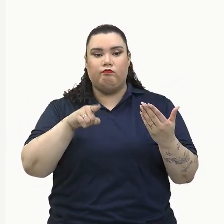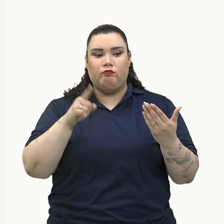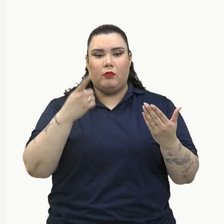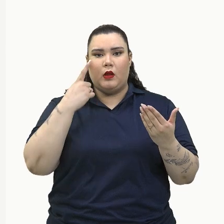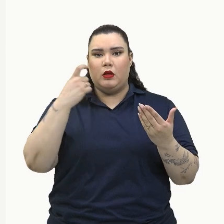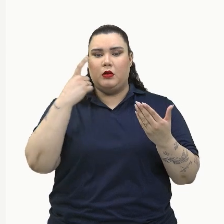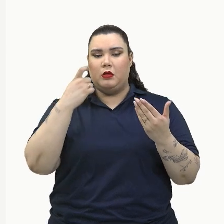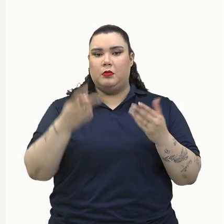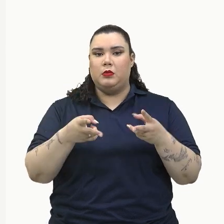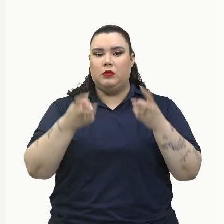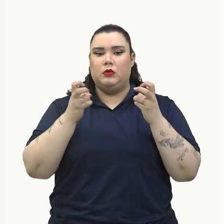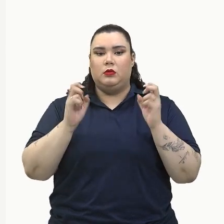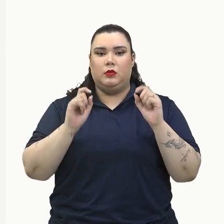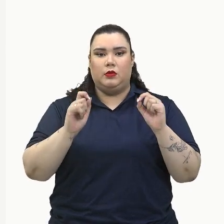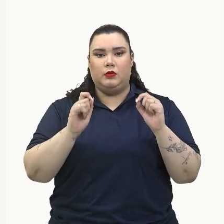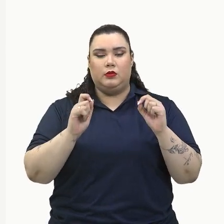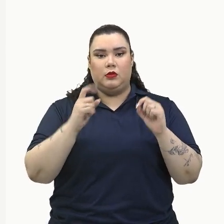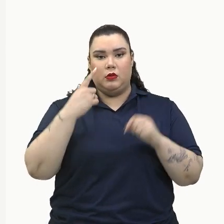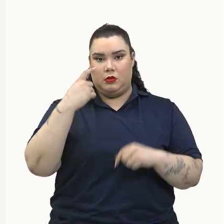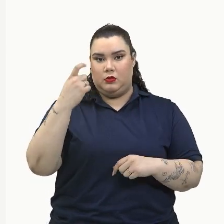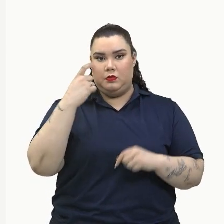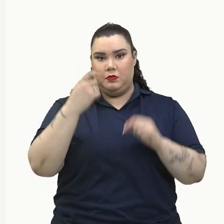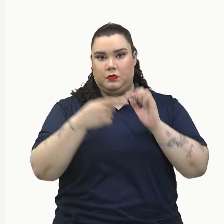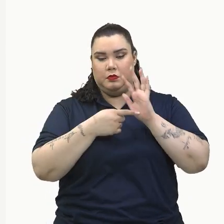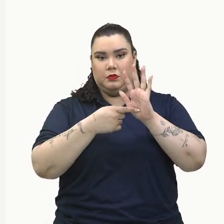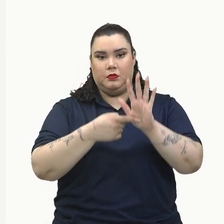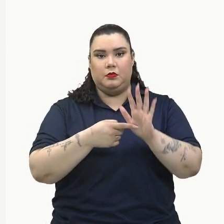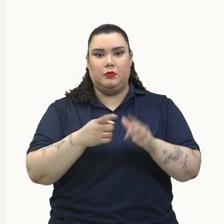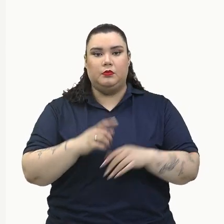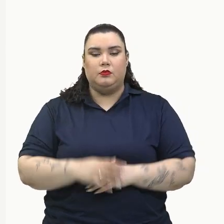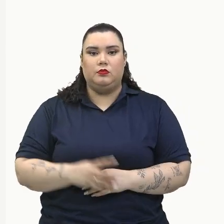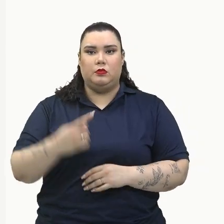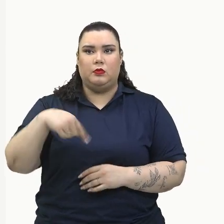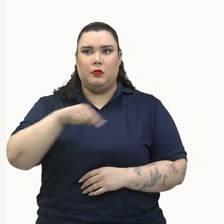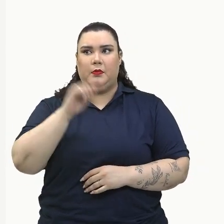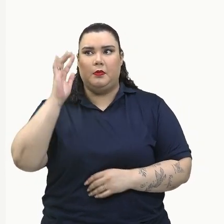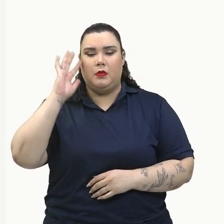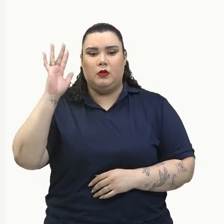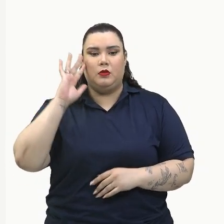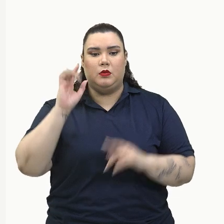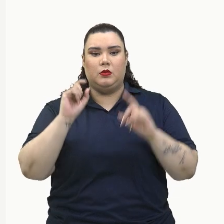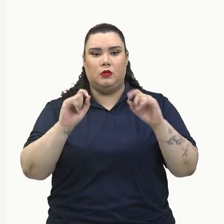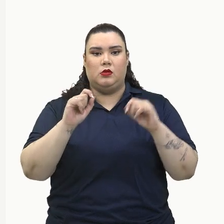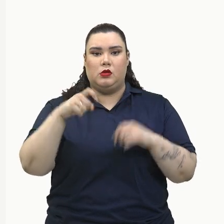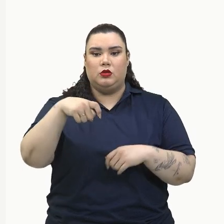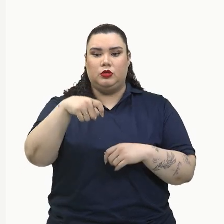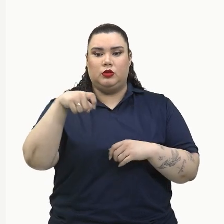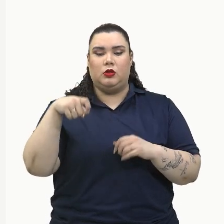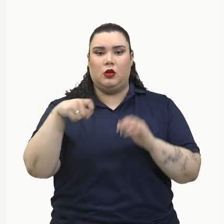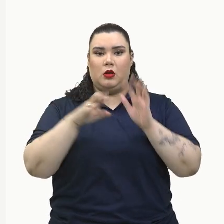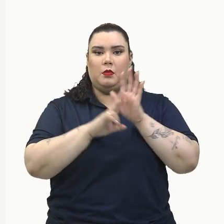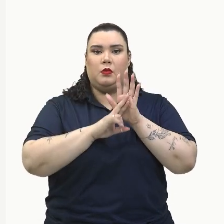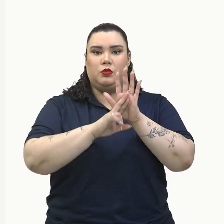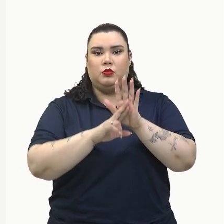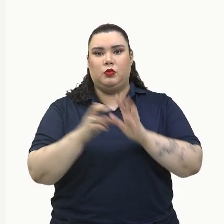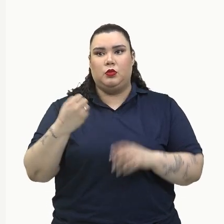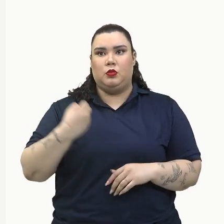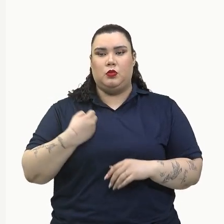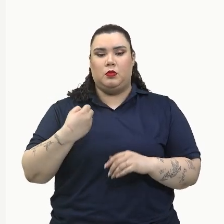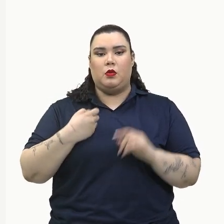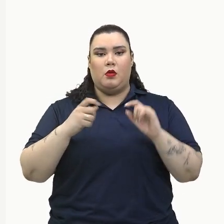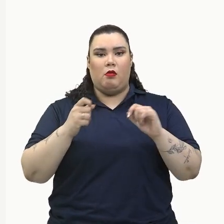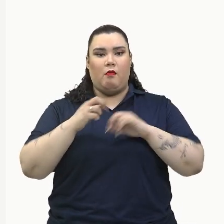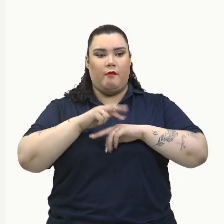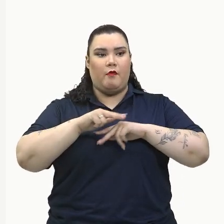Interessante, né, em economia aqui, uma coisa interessante. Né? Imagine que x representa o número, né, de milhares de brinquedos. Né?